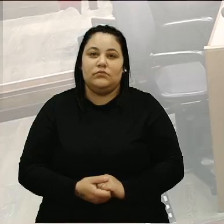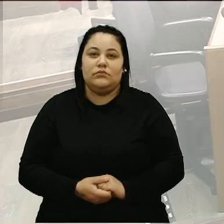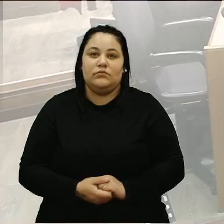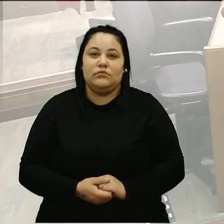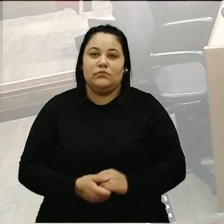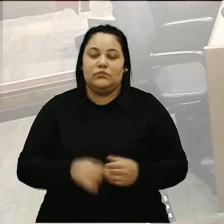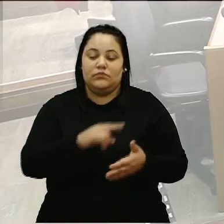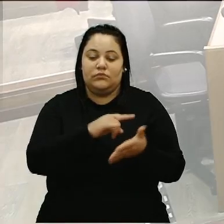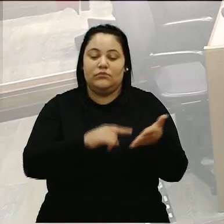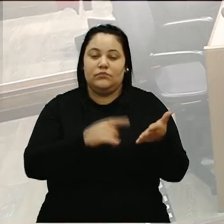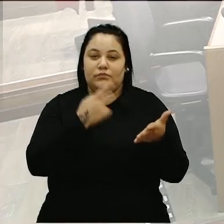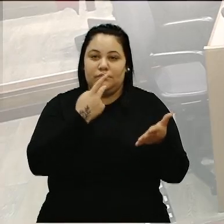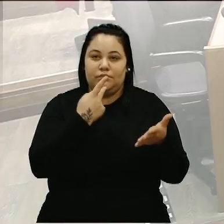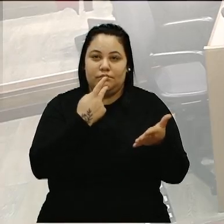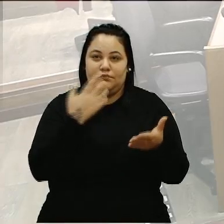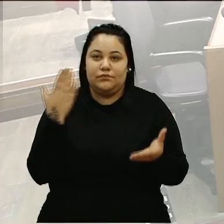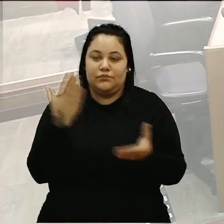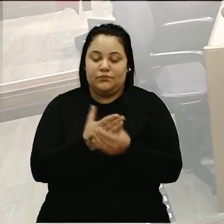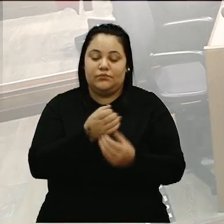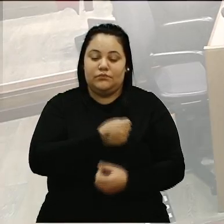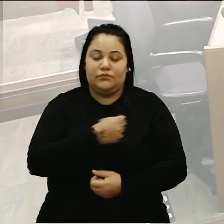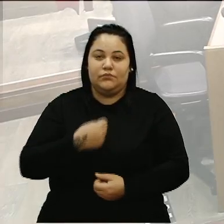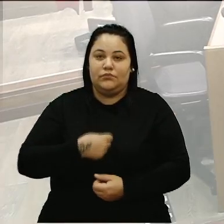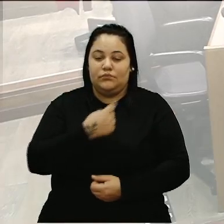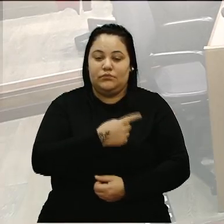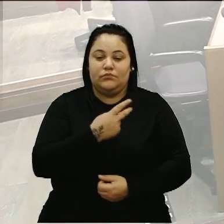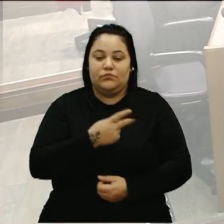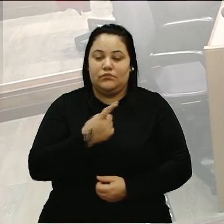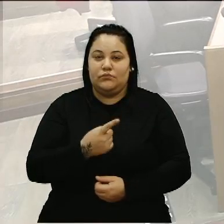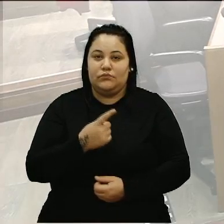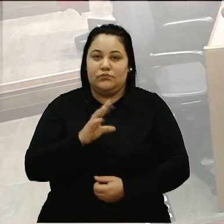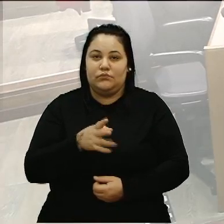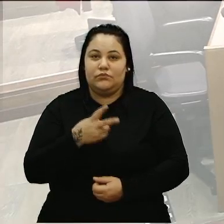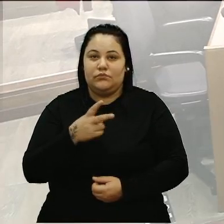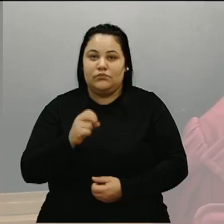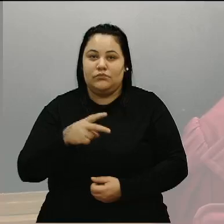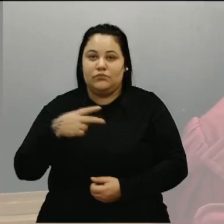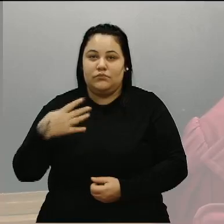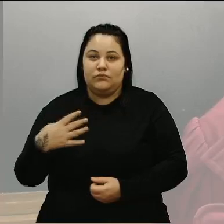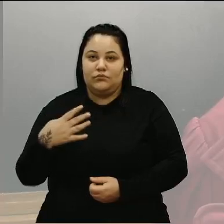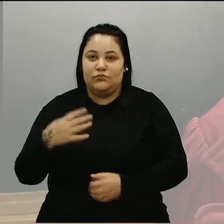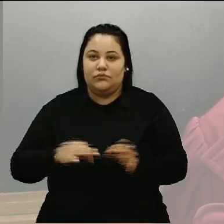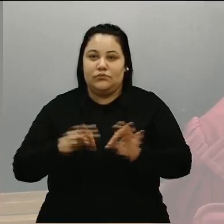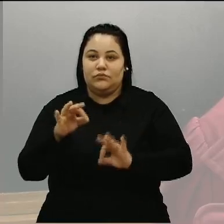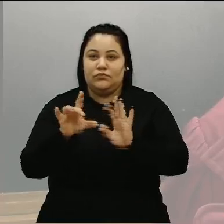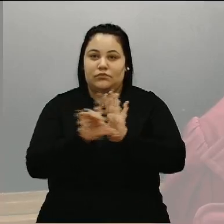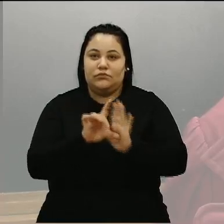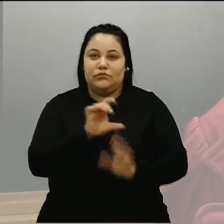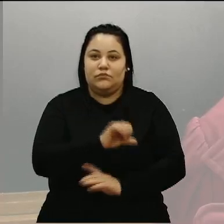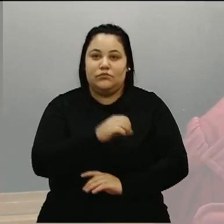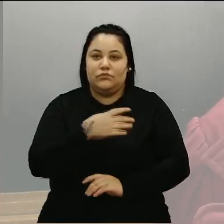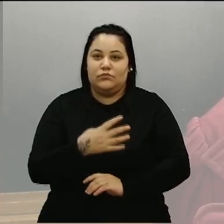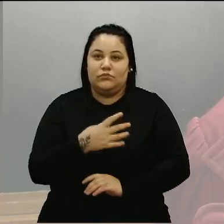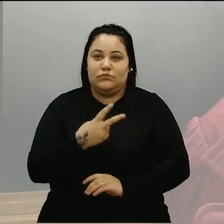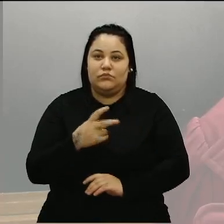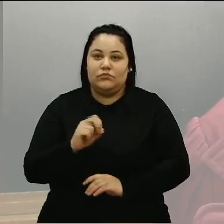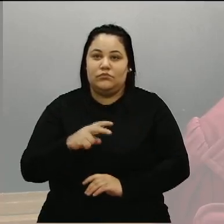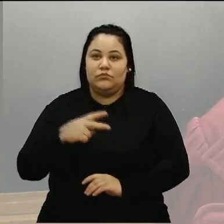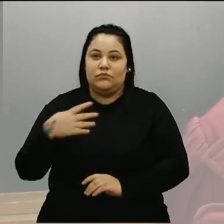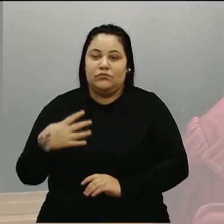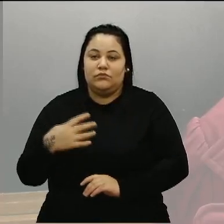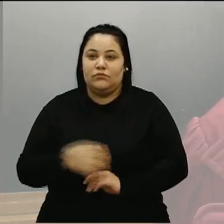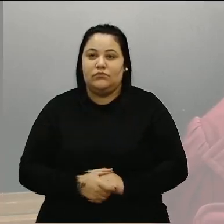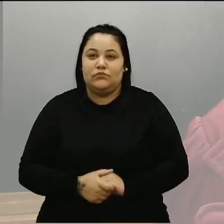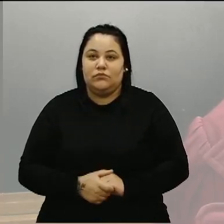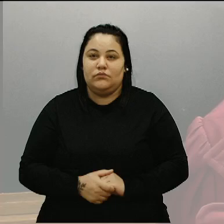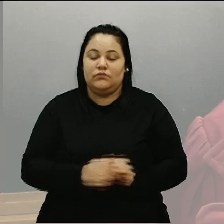Parecer referente ao processo número 121 de 2024 do projeto de lei 94 de 2024.